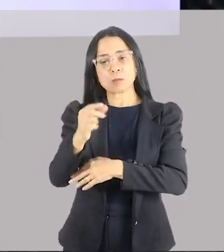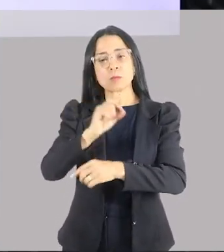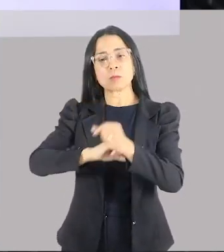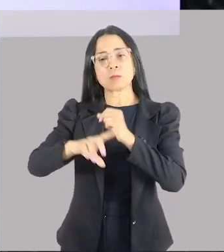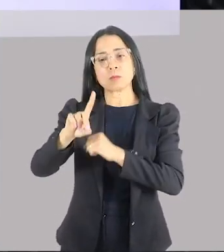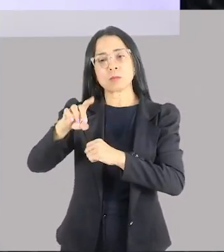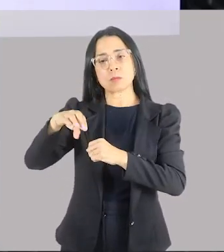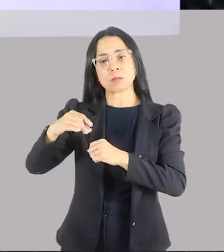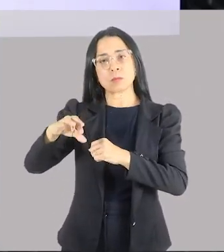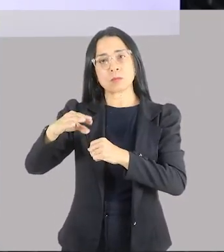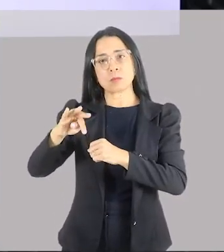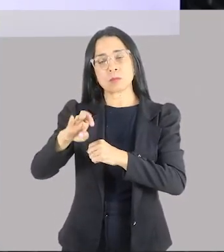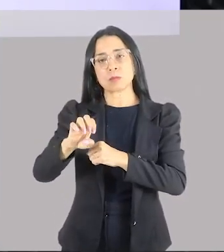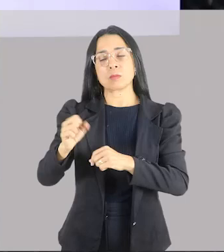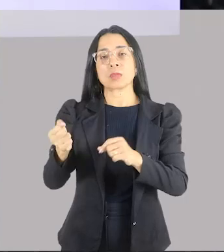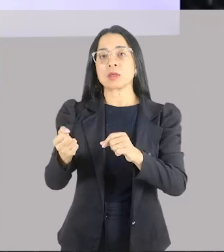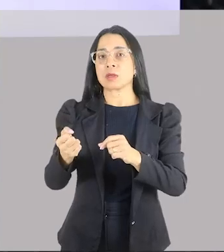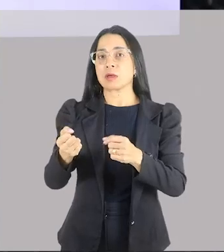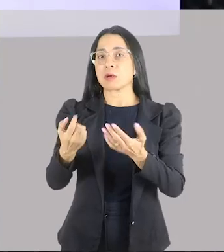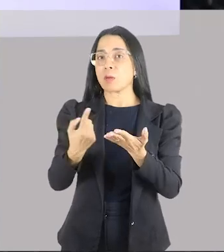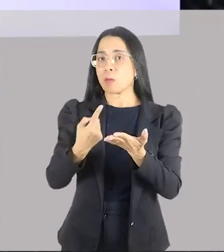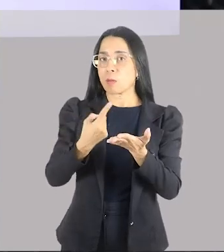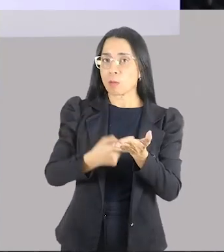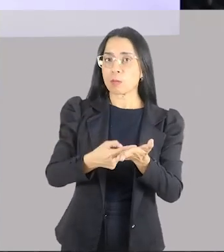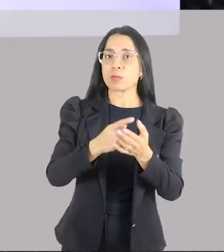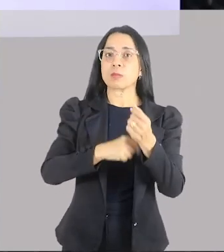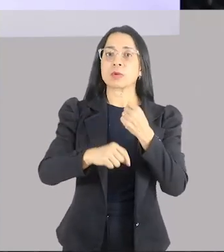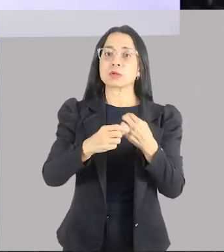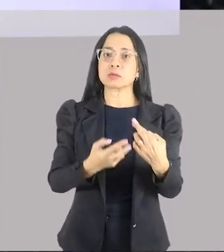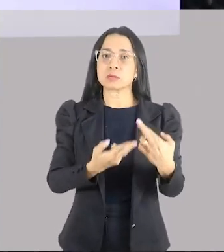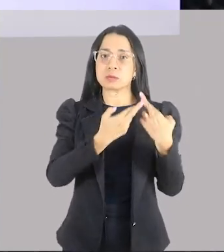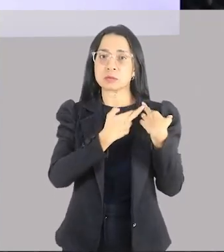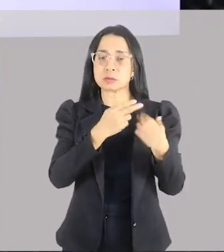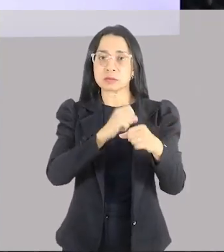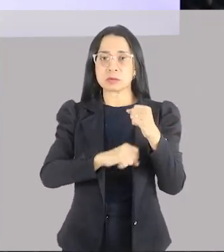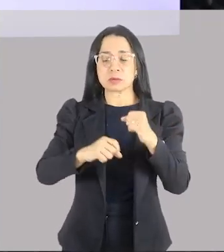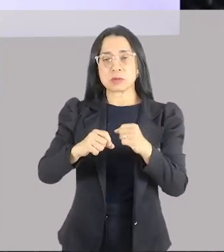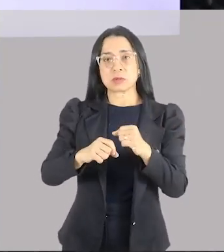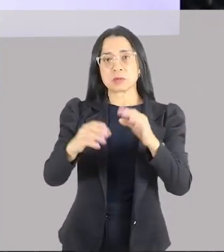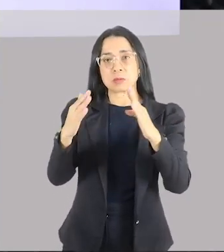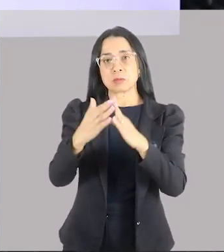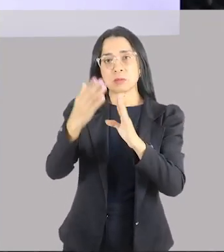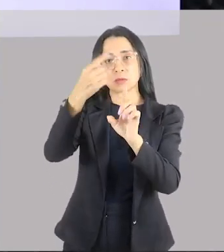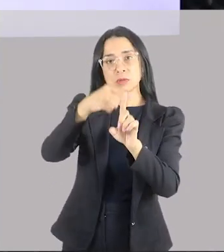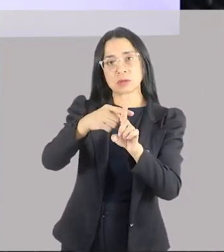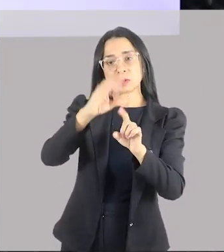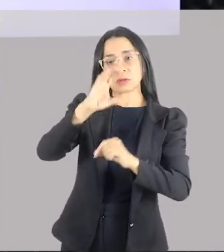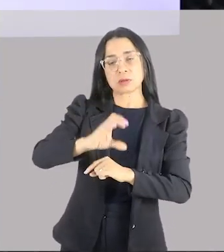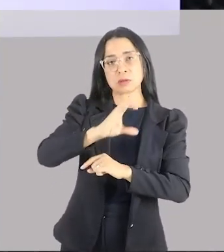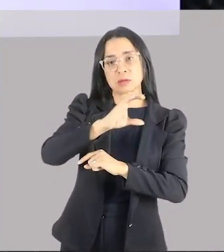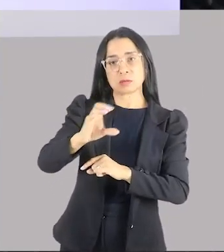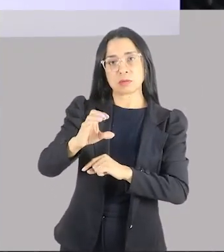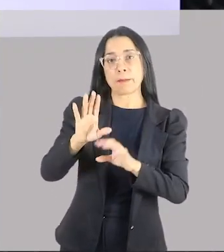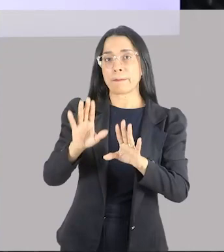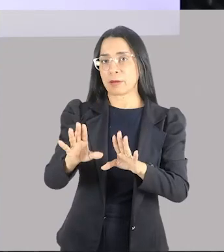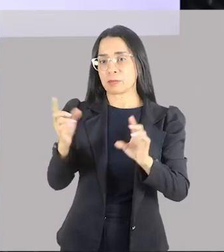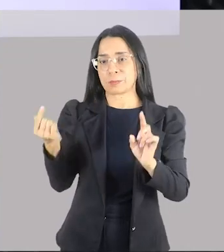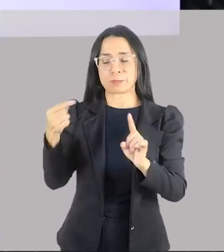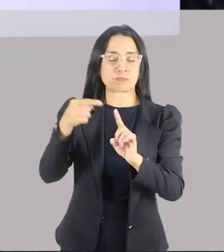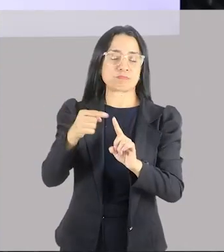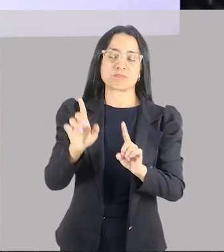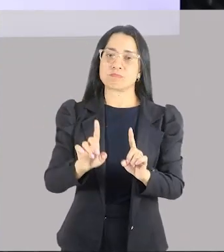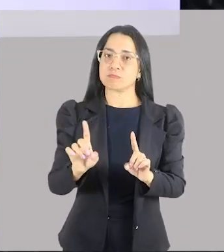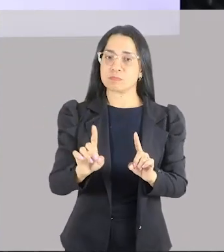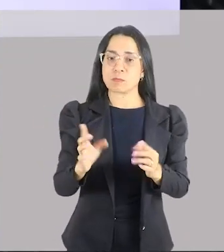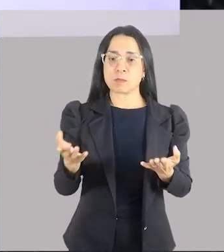vai ver que ele é muito comprometido com a Igreja Católica. Perfeito, isso é verdadeiro, mas não é necessariamente essa a intenção dele,